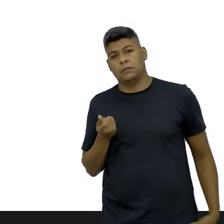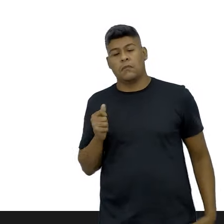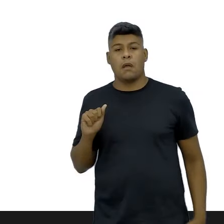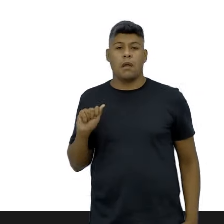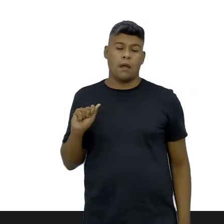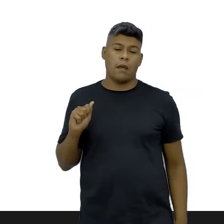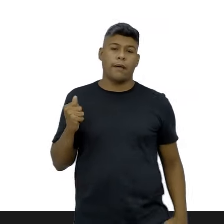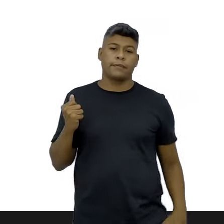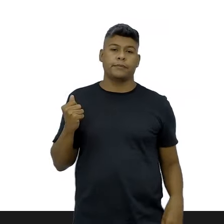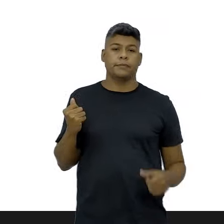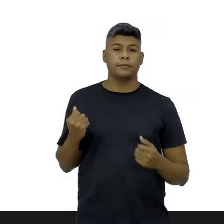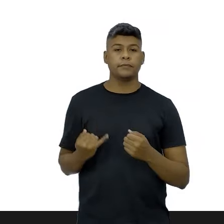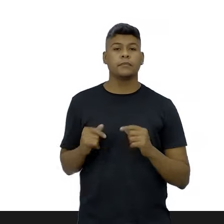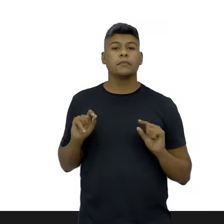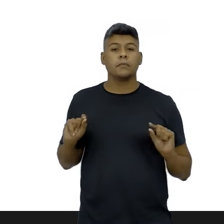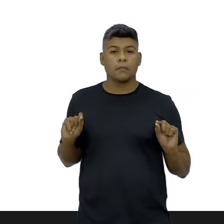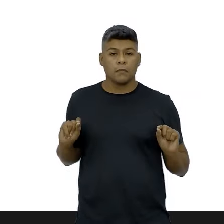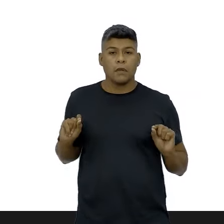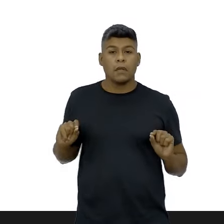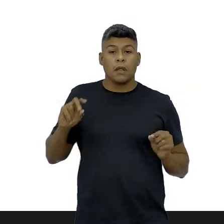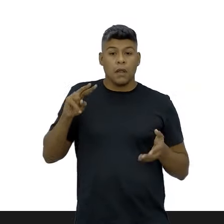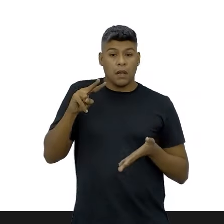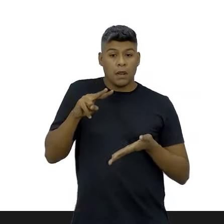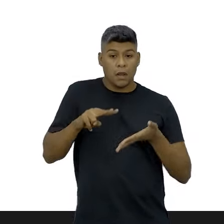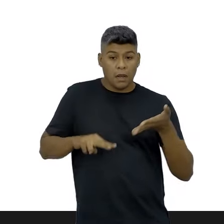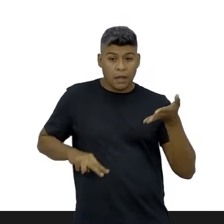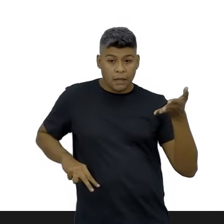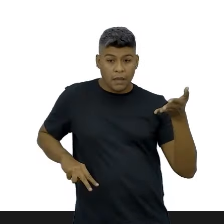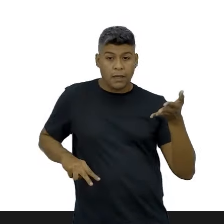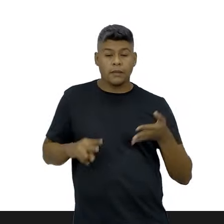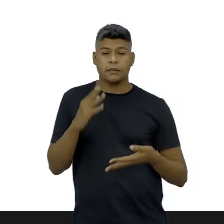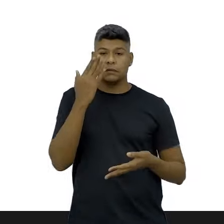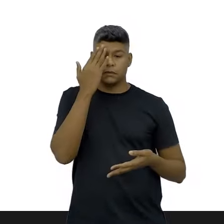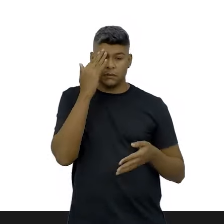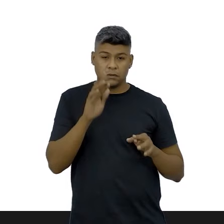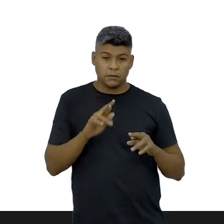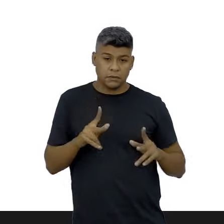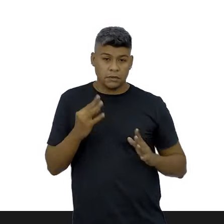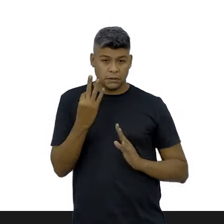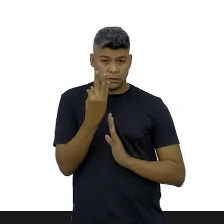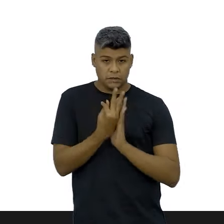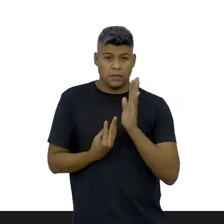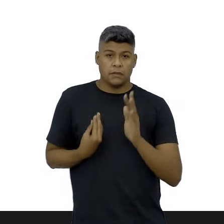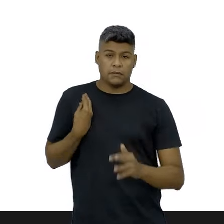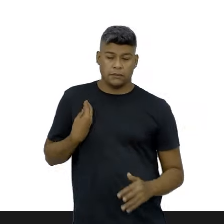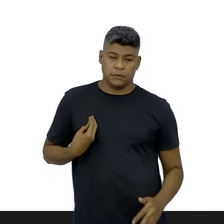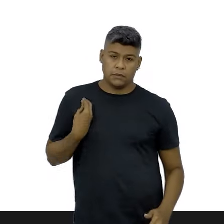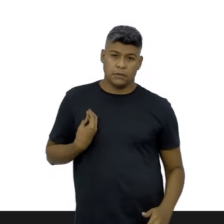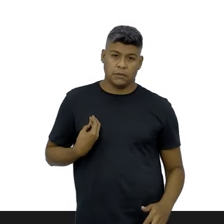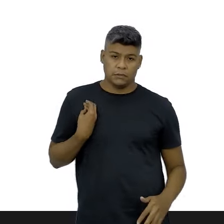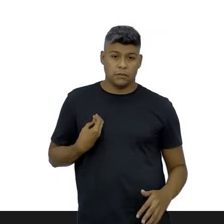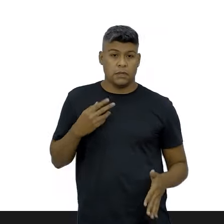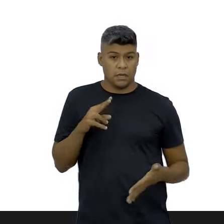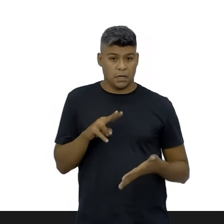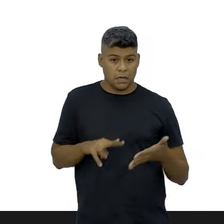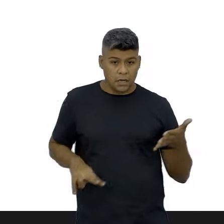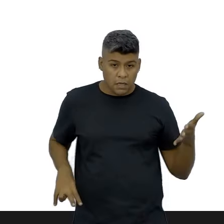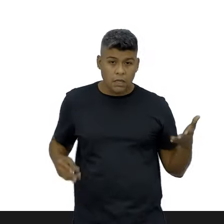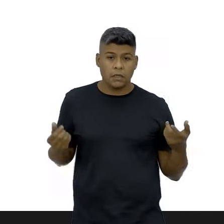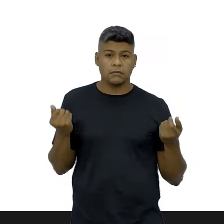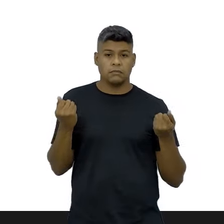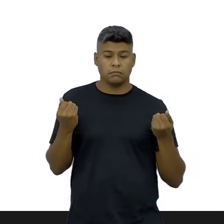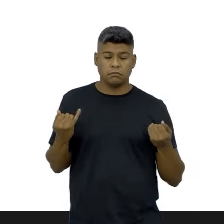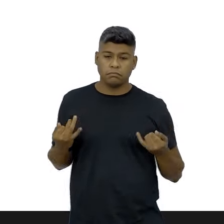que diz assim: ler e compreender diferentes textos do campo da vida cotidiana, bilhetes, recados,